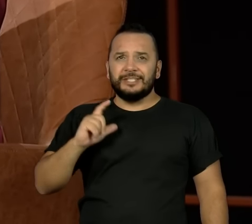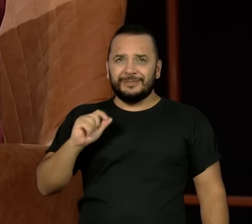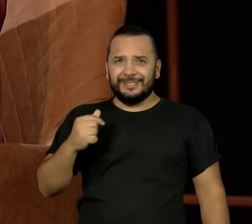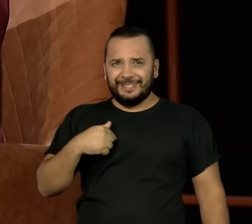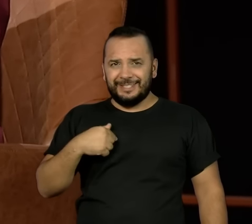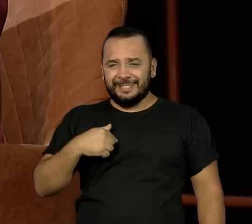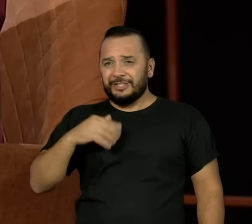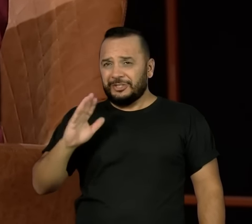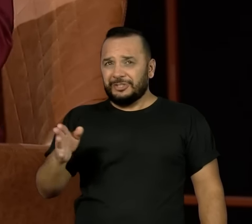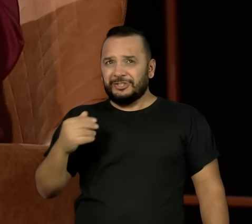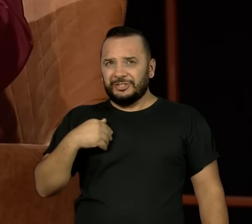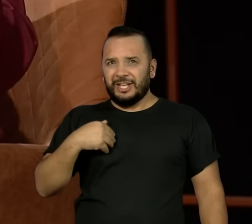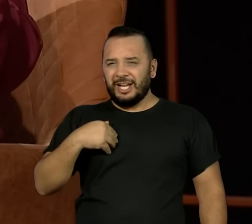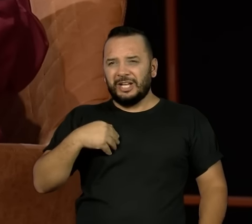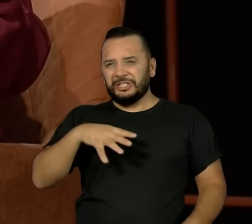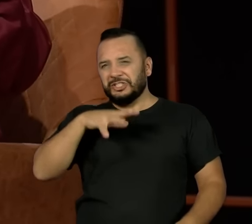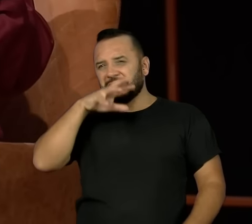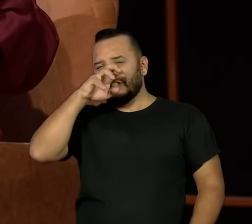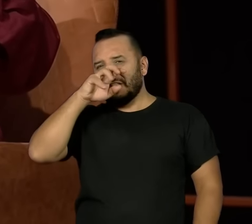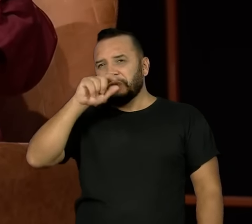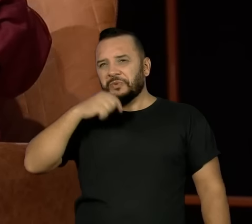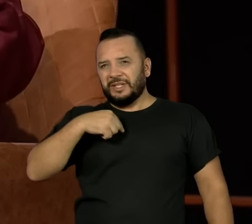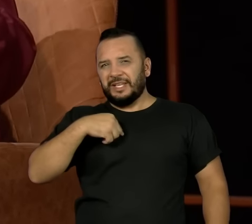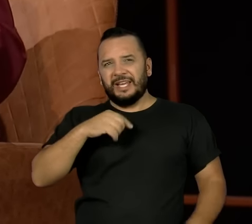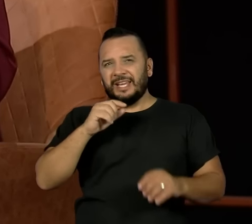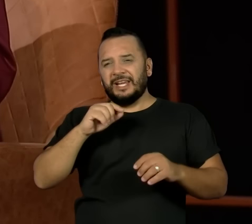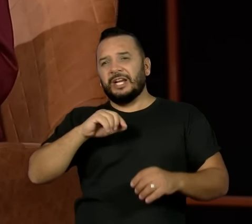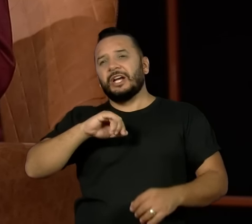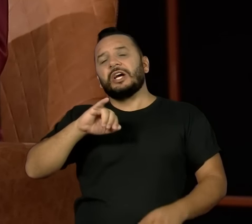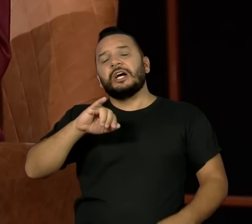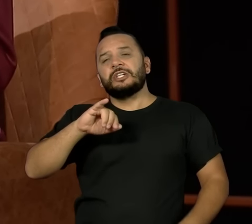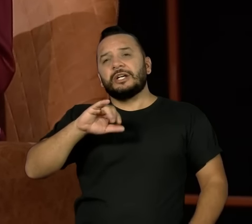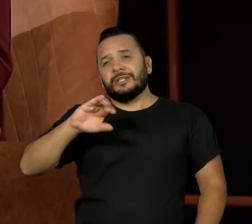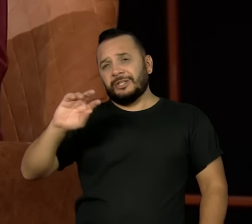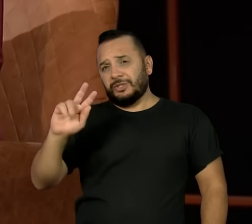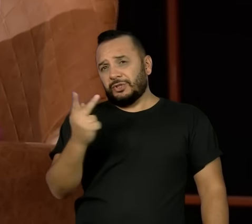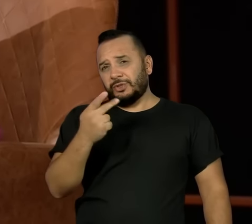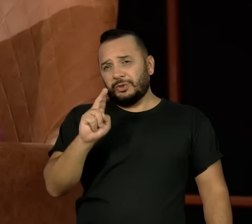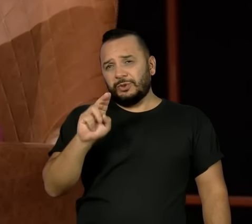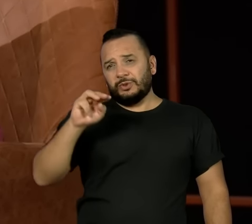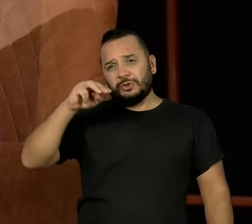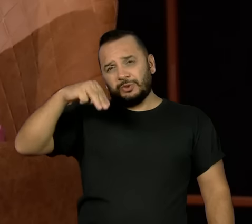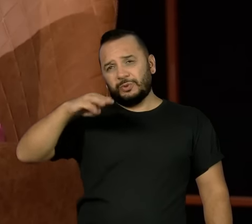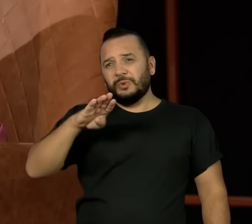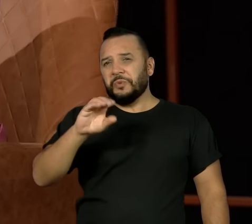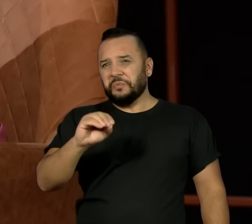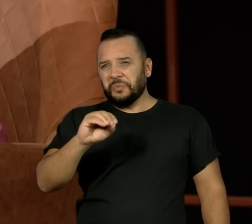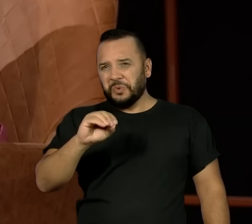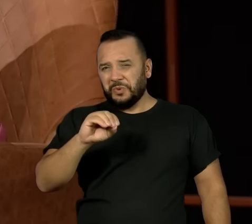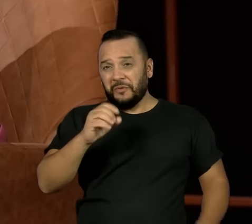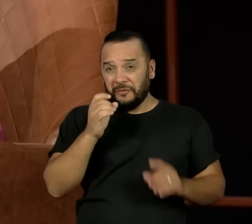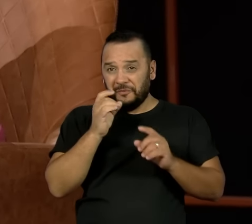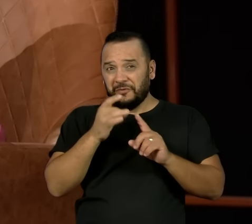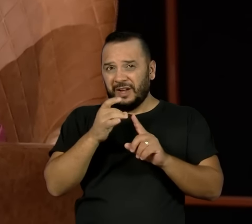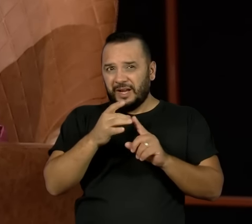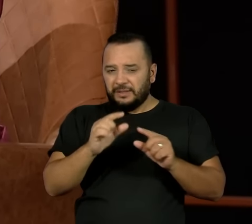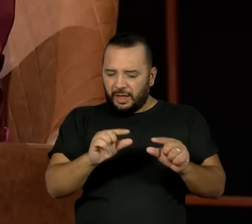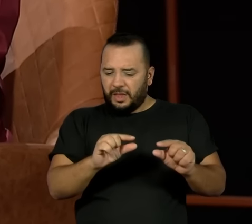derretido, aquele cheiro de chumbo, fazia um mal miserável. Vivia naquilo. E aquelas as